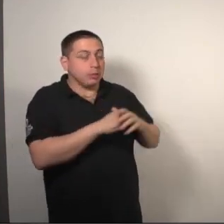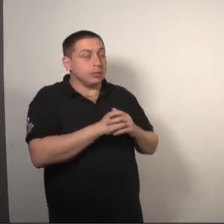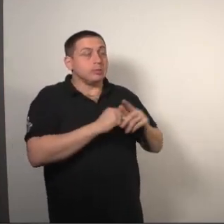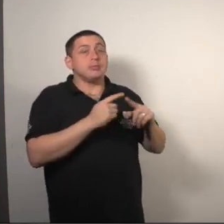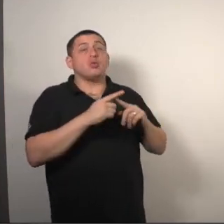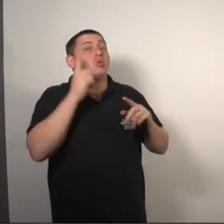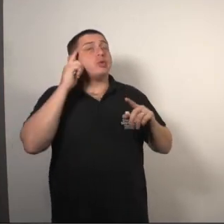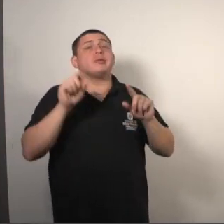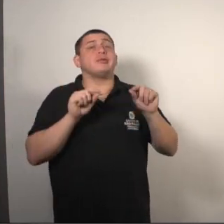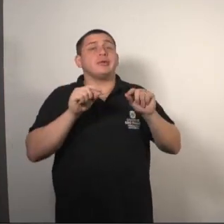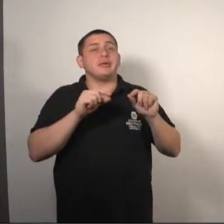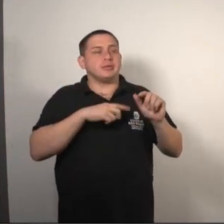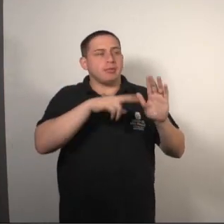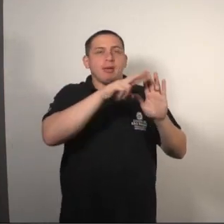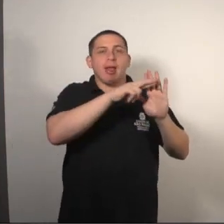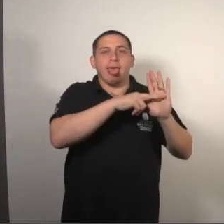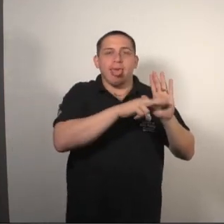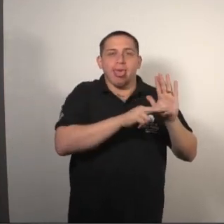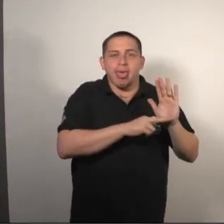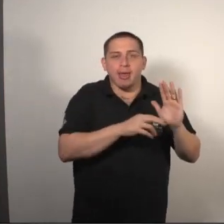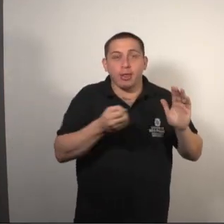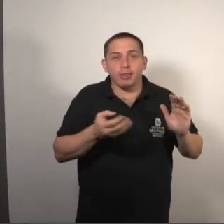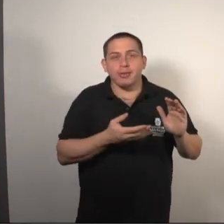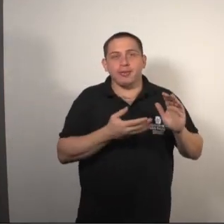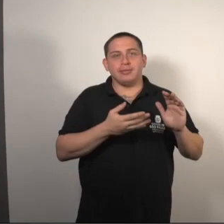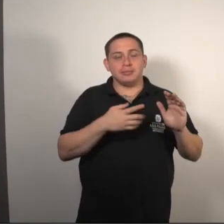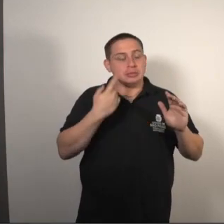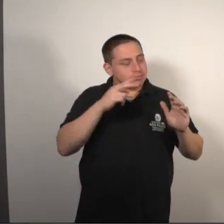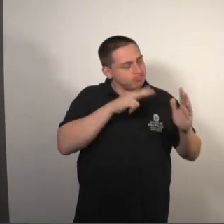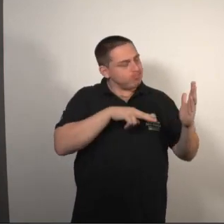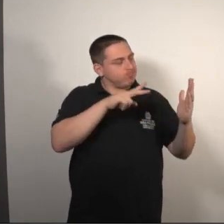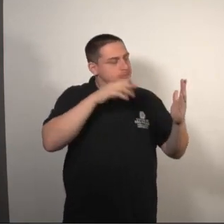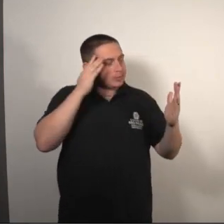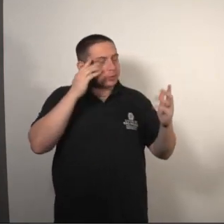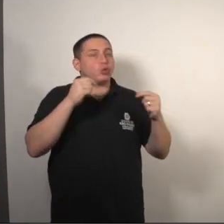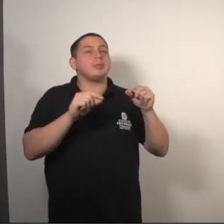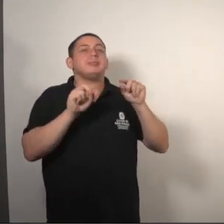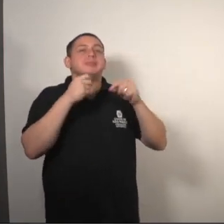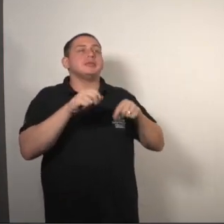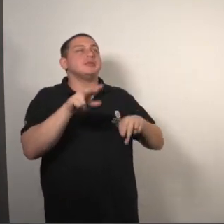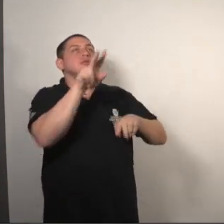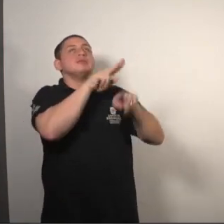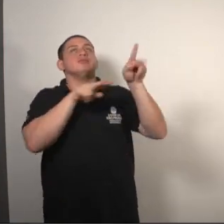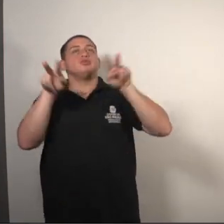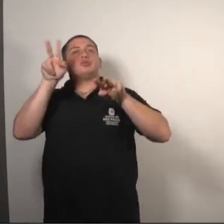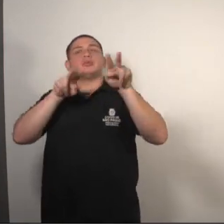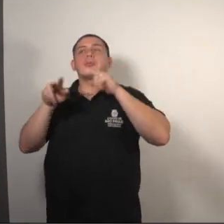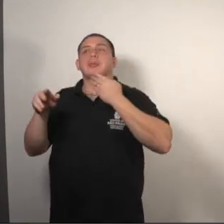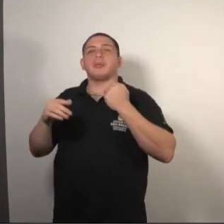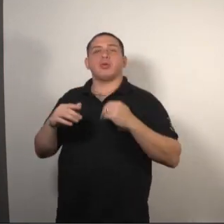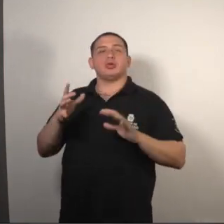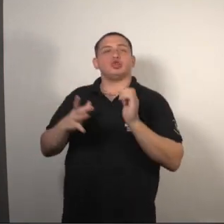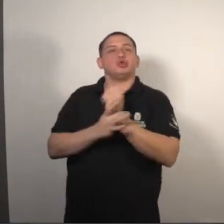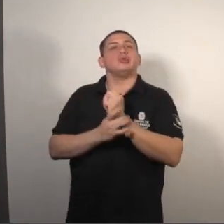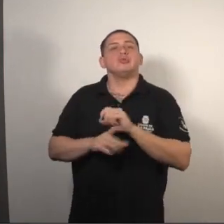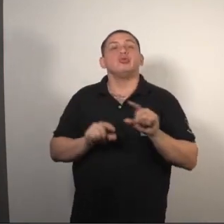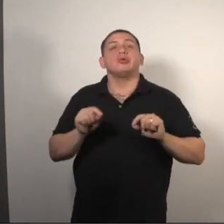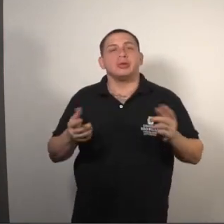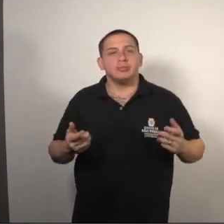para a gente ter os critérios para vistoria nos túneis. Hoje, por sinal,